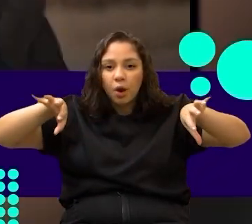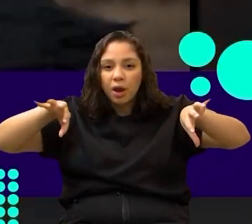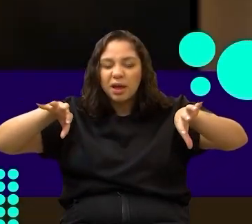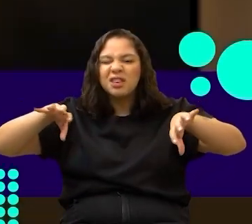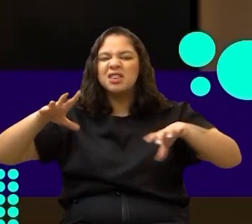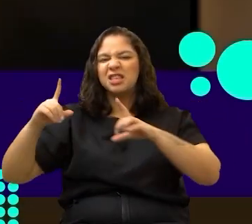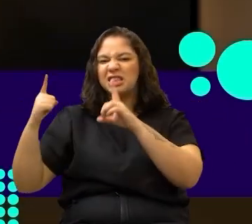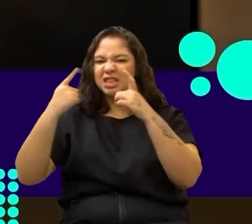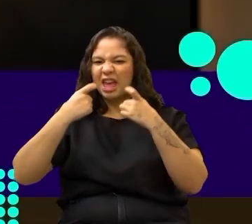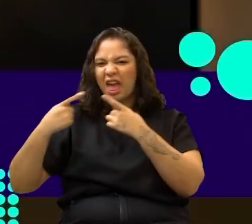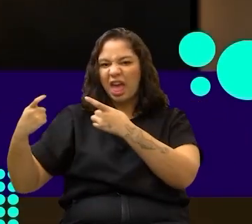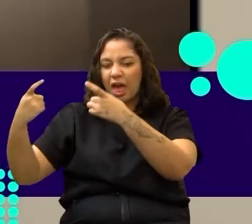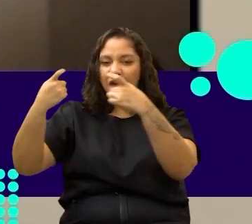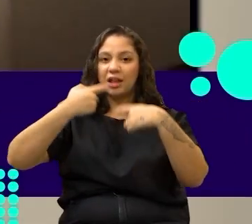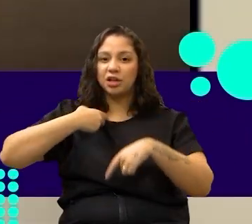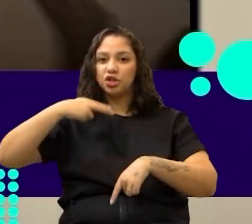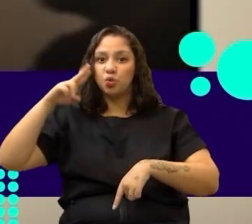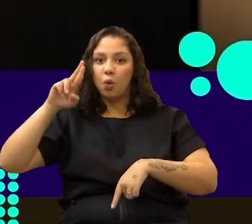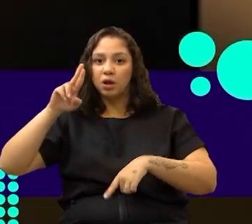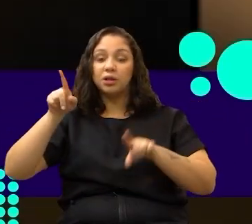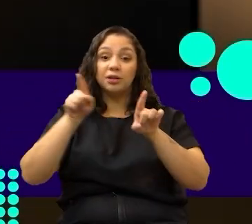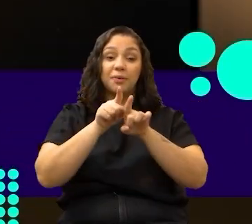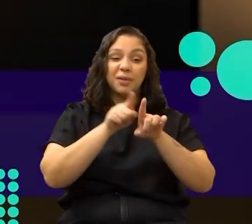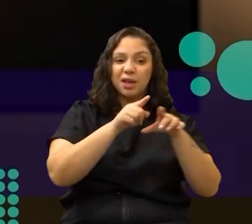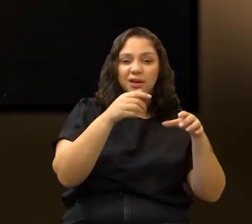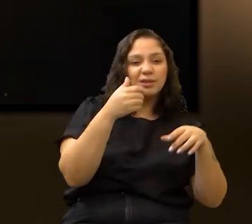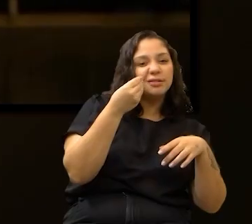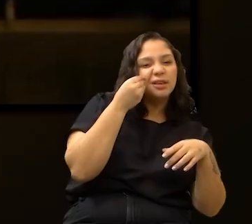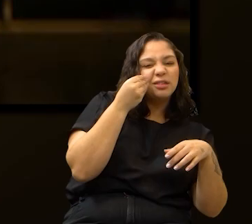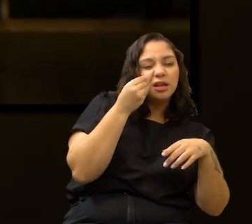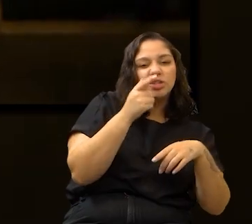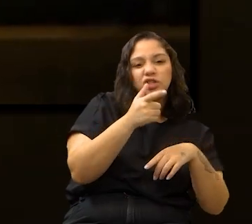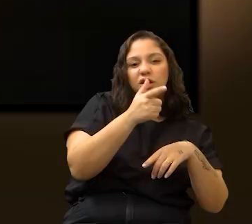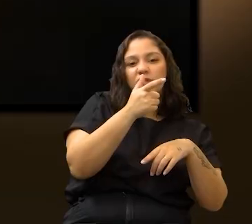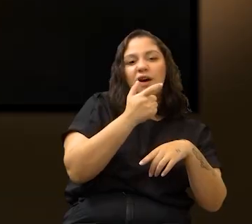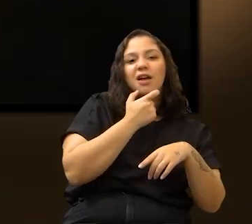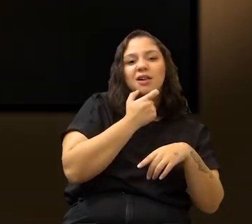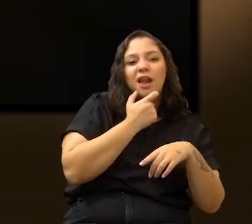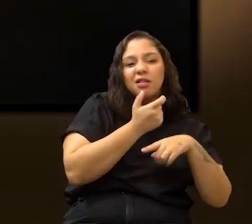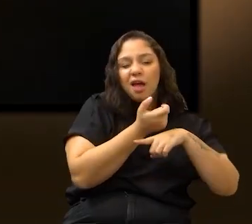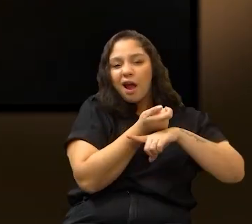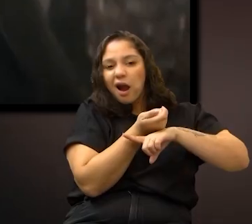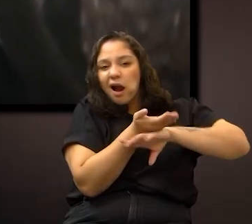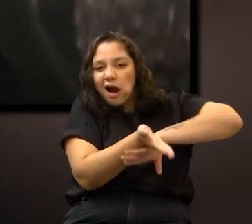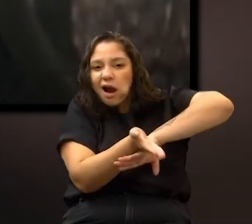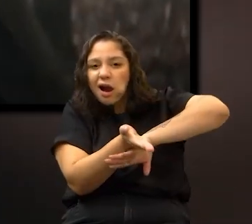religiosas e tentativas de invasão por parte da Inglaterra.